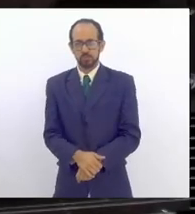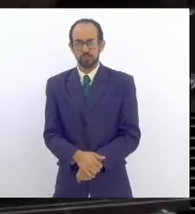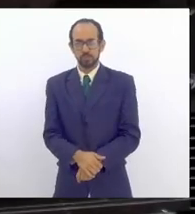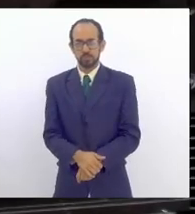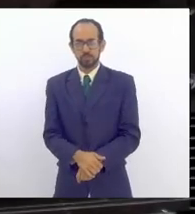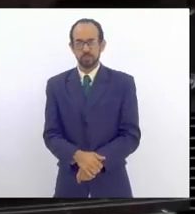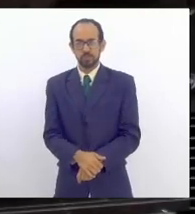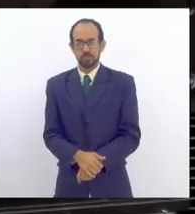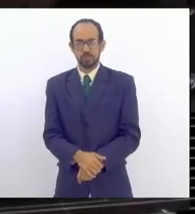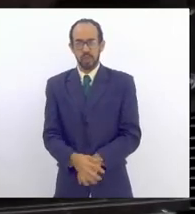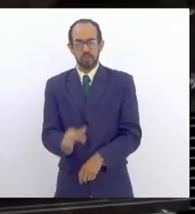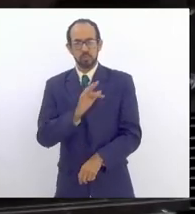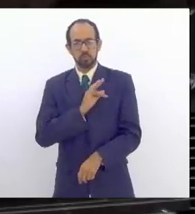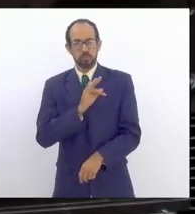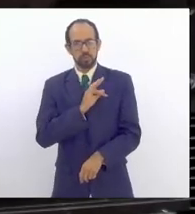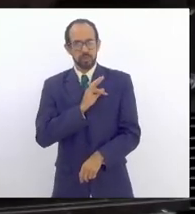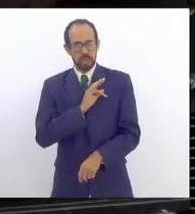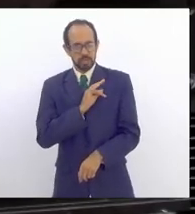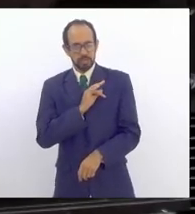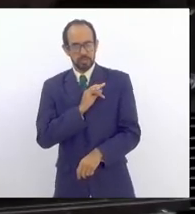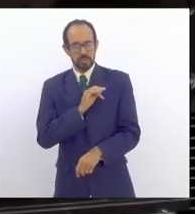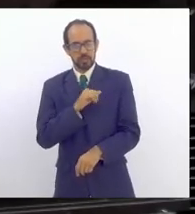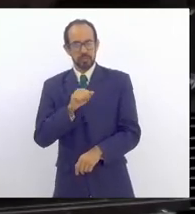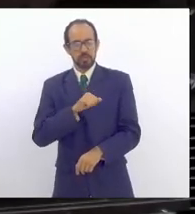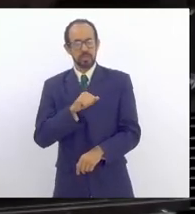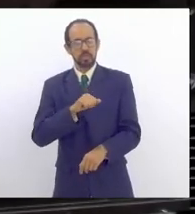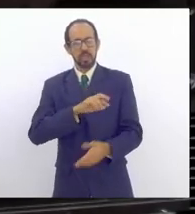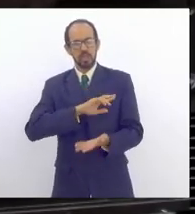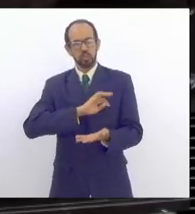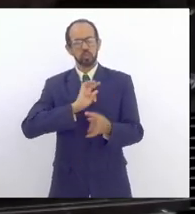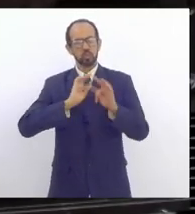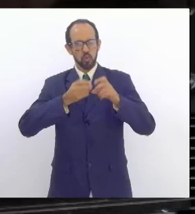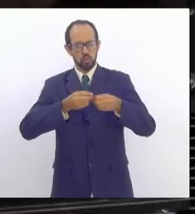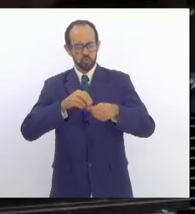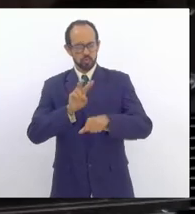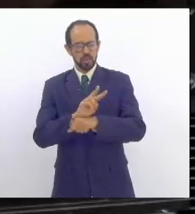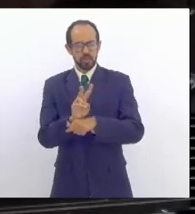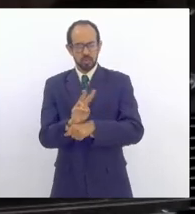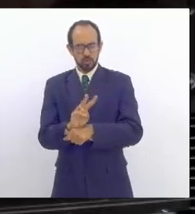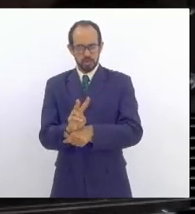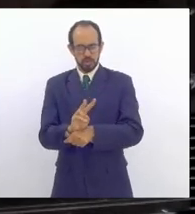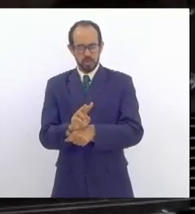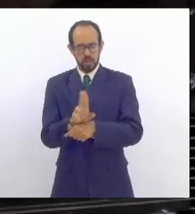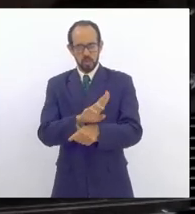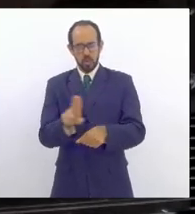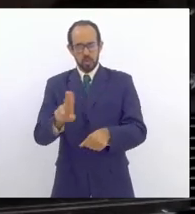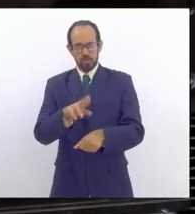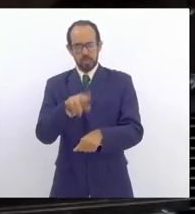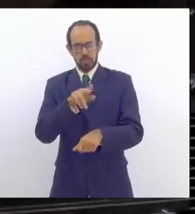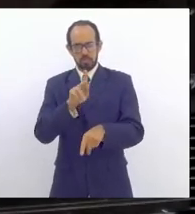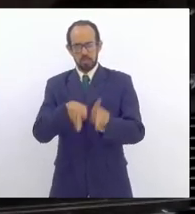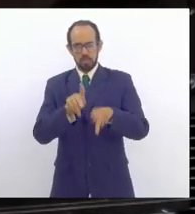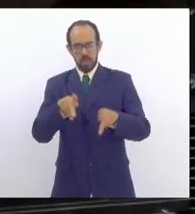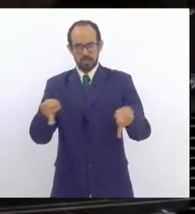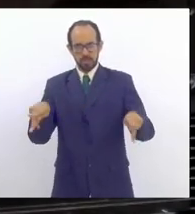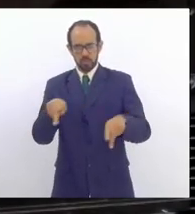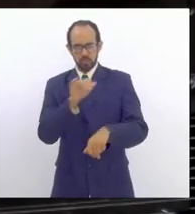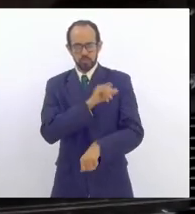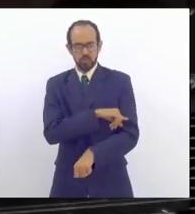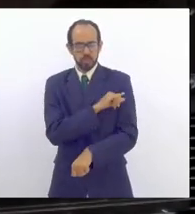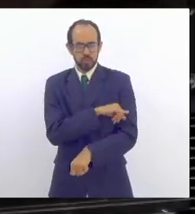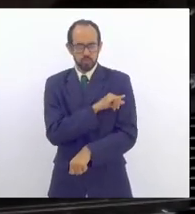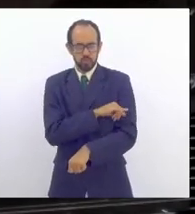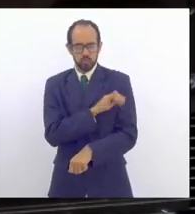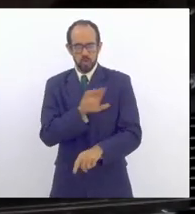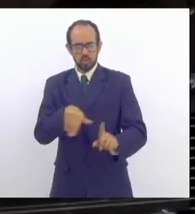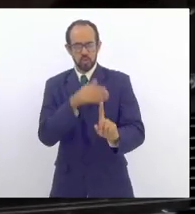Aos policiais e agentes de segurança, em nome da população do Rio de Janeiro e como chefe do Executivo, nosso reconhecimento